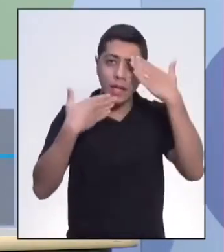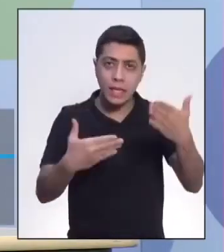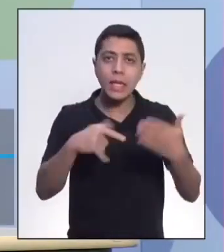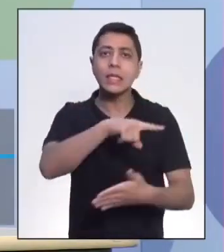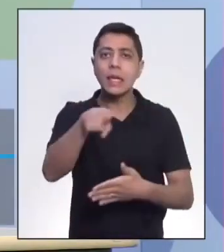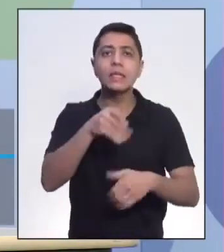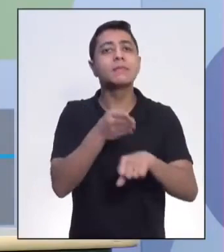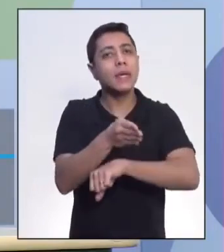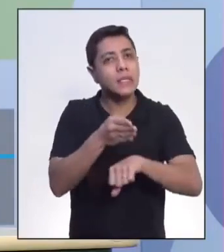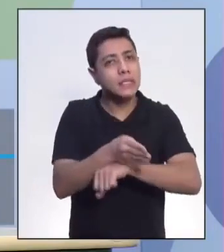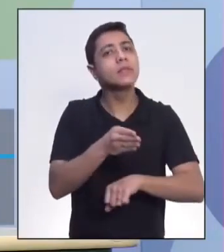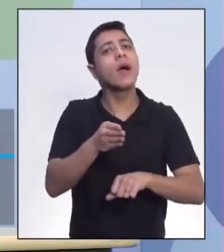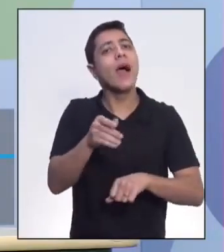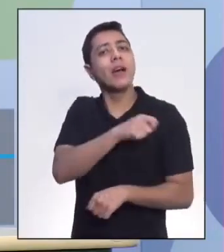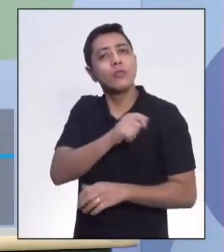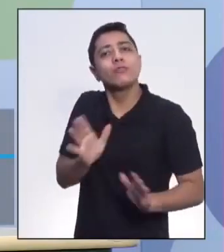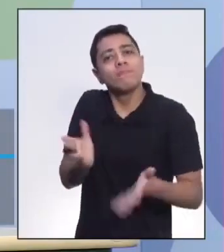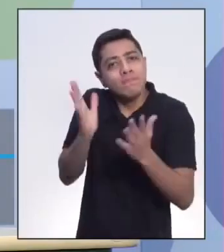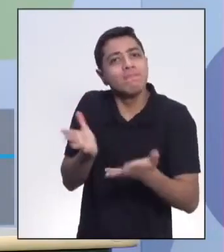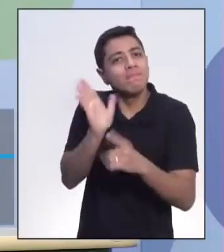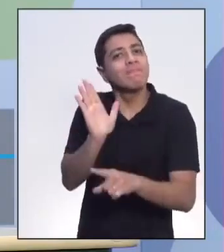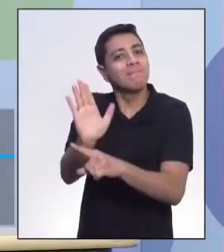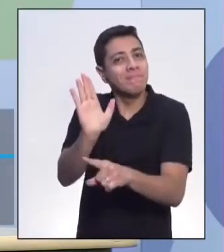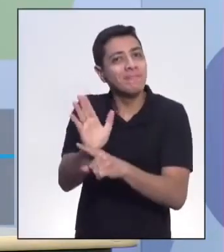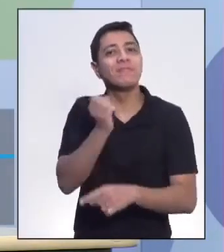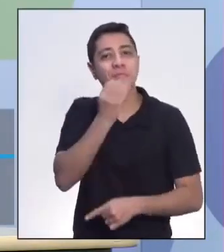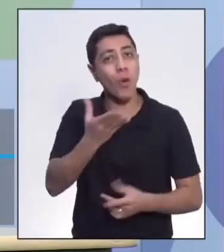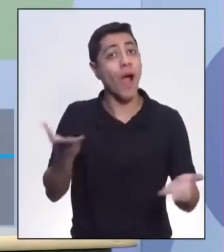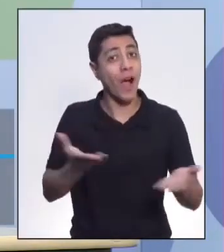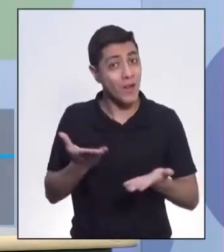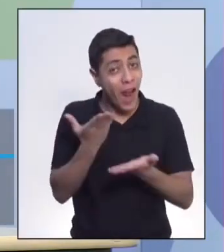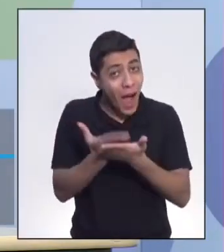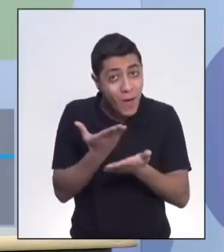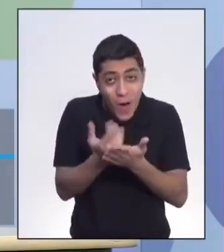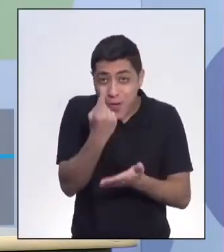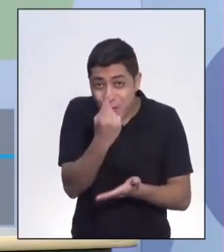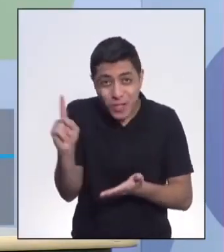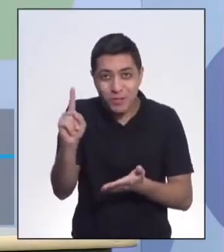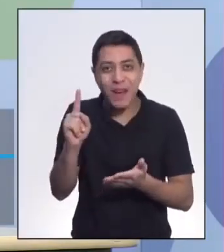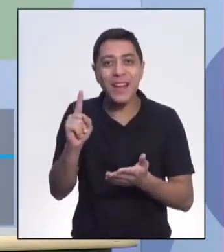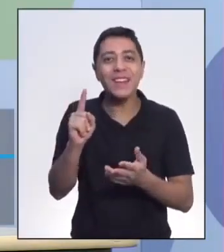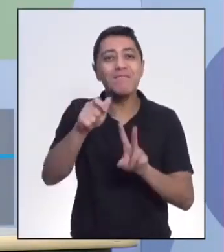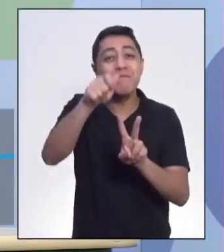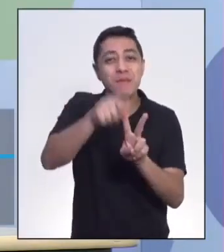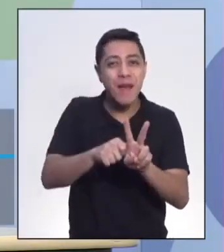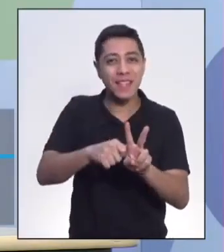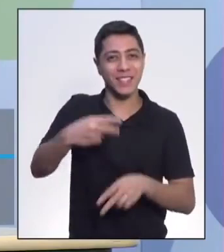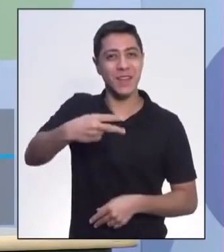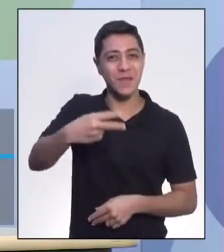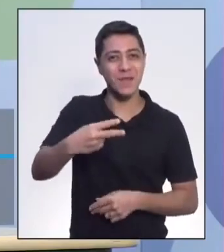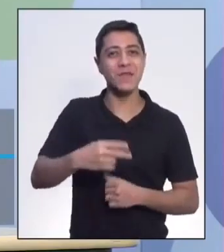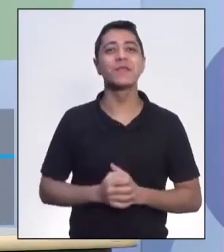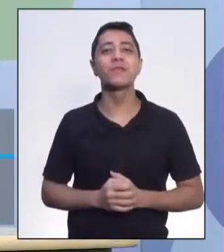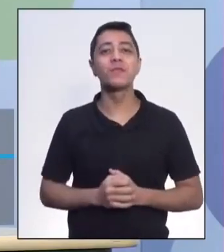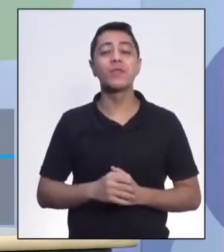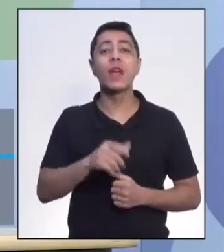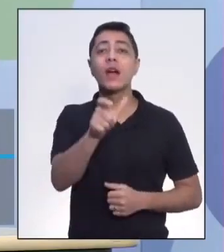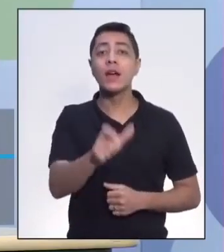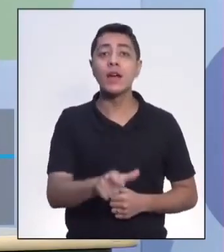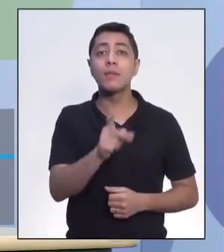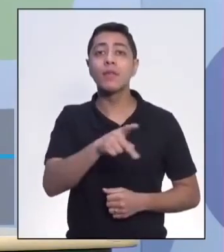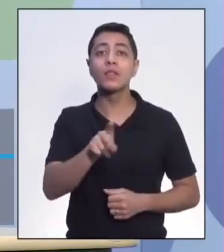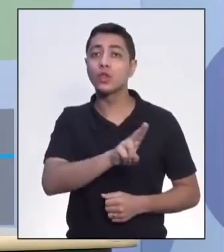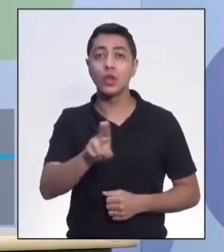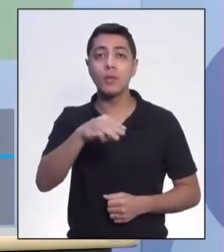nossos alunos nessa última aula do nosso segundo bimestre. Entre eles, Maria Elisa, Marcelo,